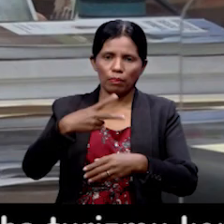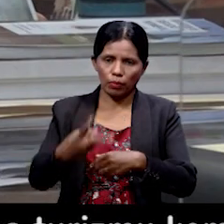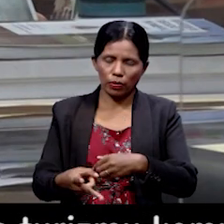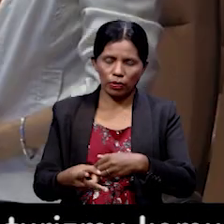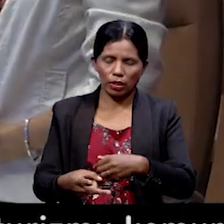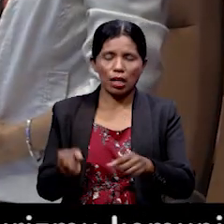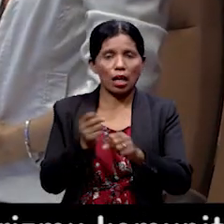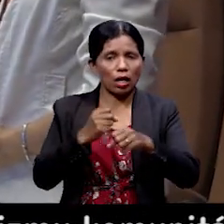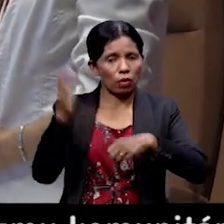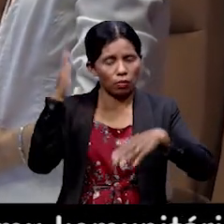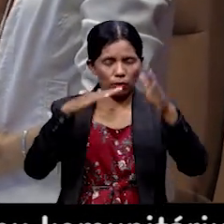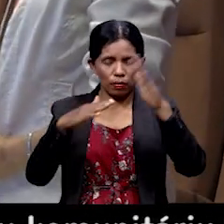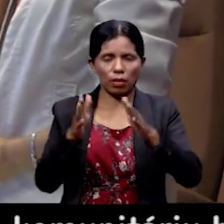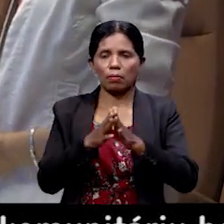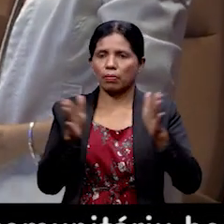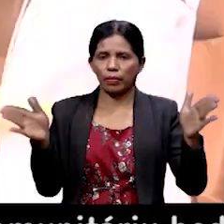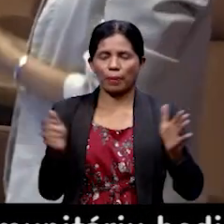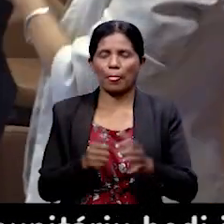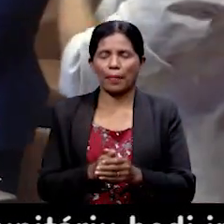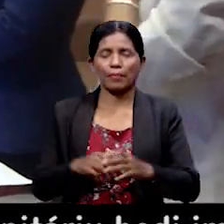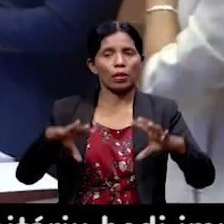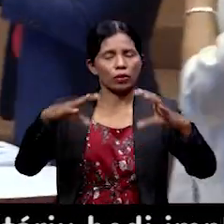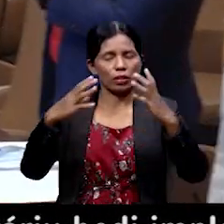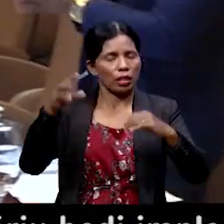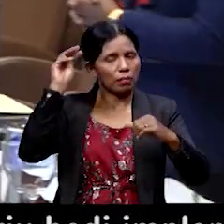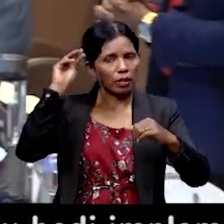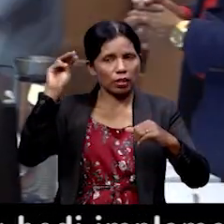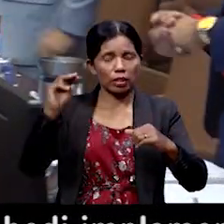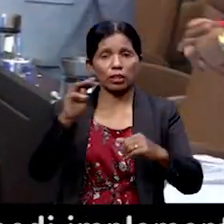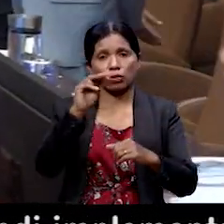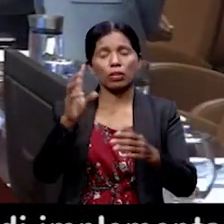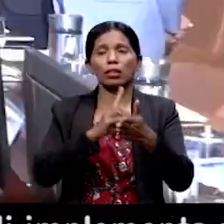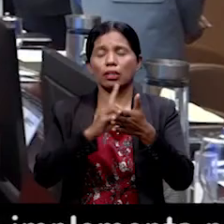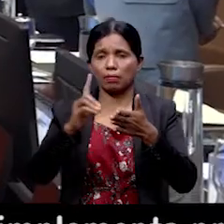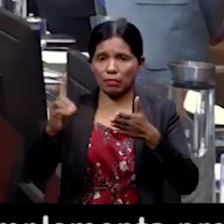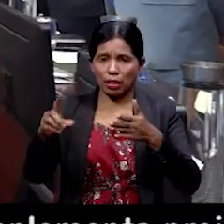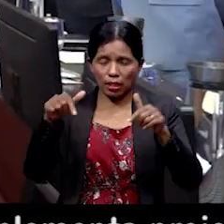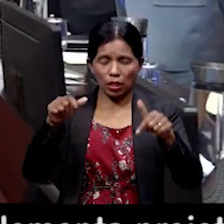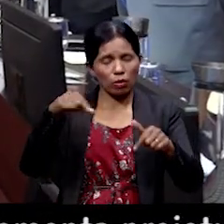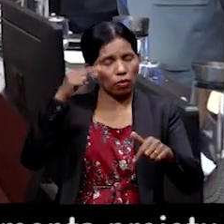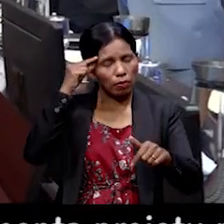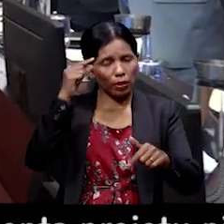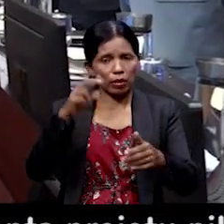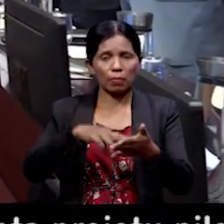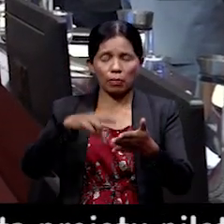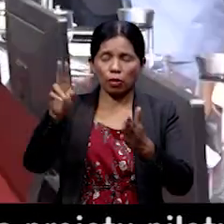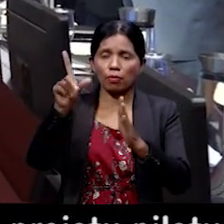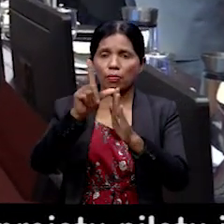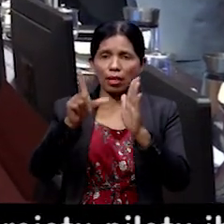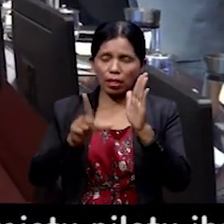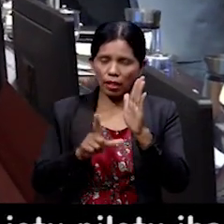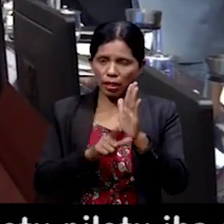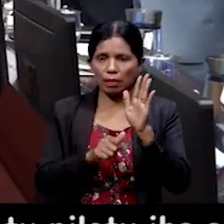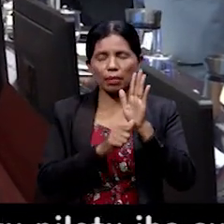Complicado, bom. E a Conselho Ministro Extraordinário, segunda semana, né? Governo aprova decreto-lei, nebe apresenta